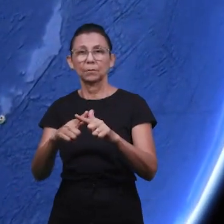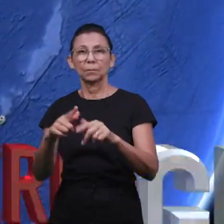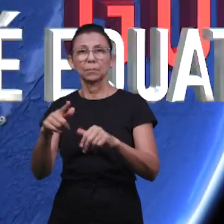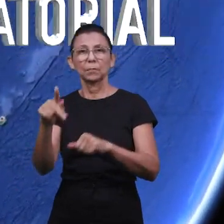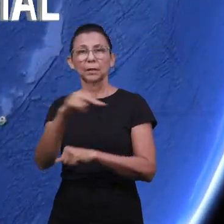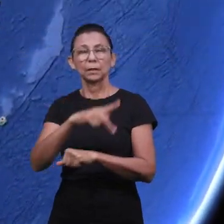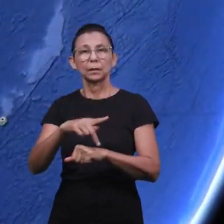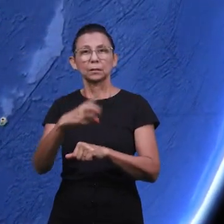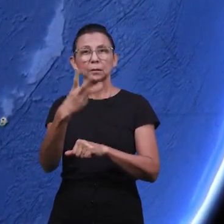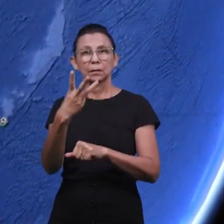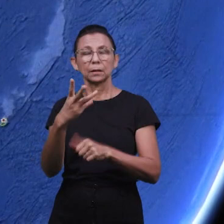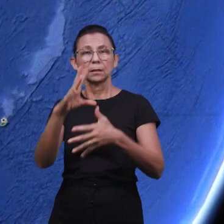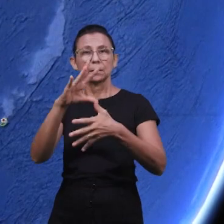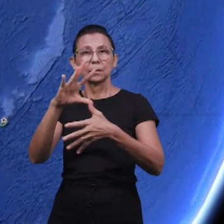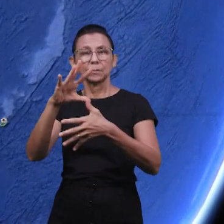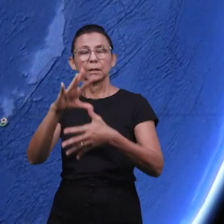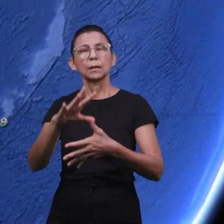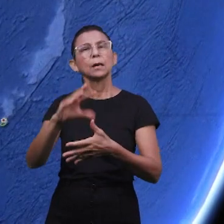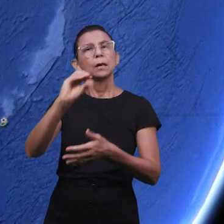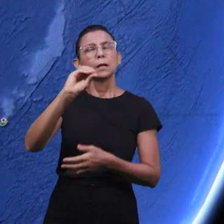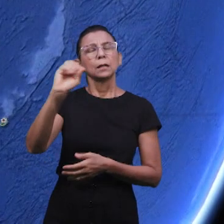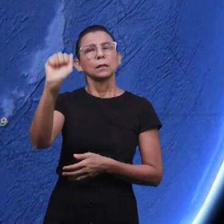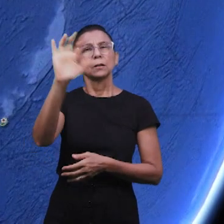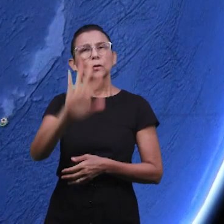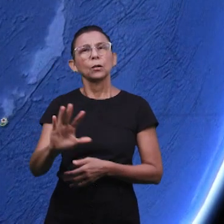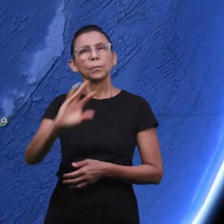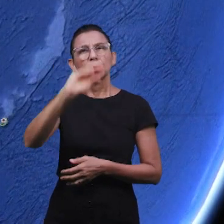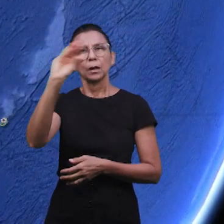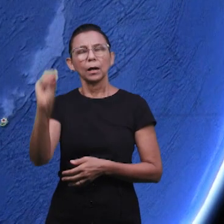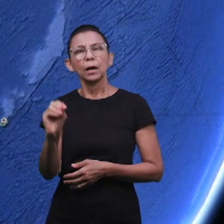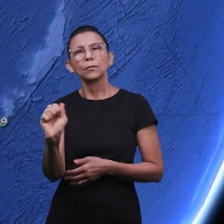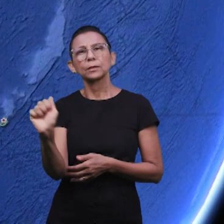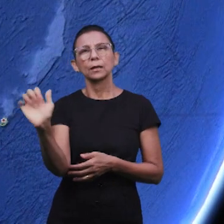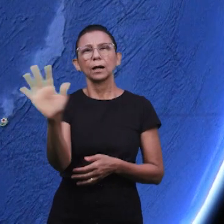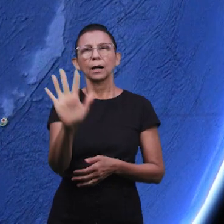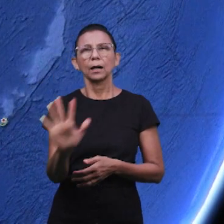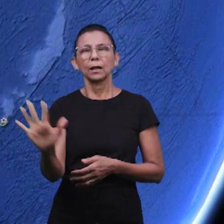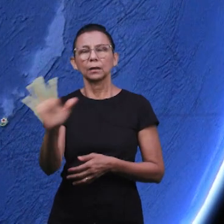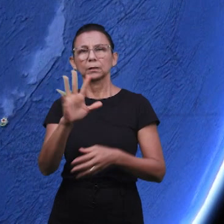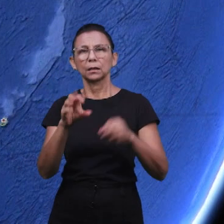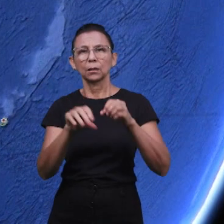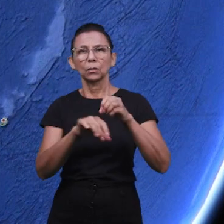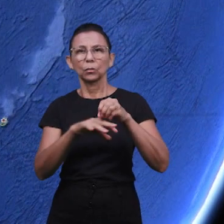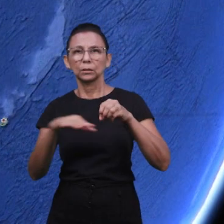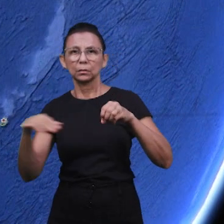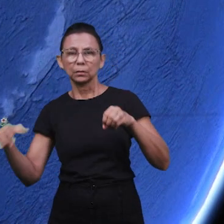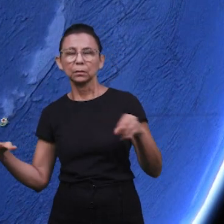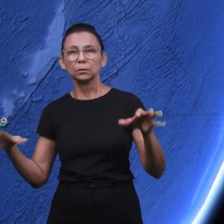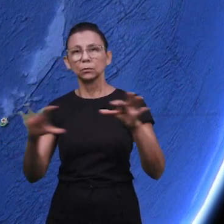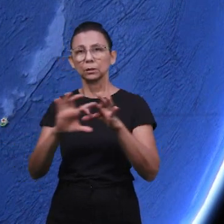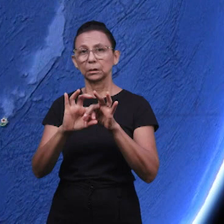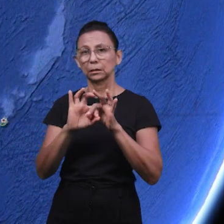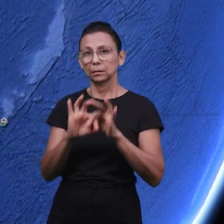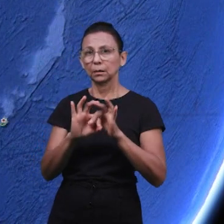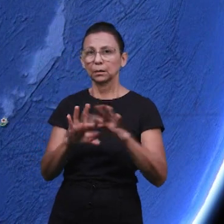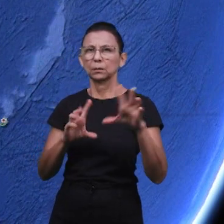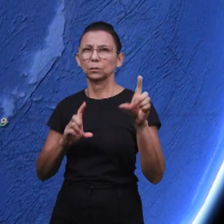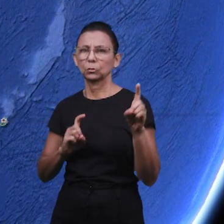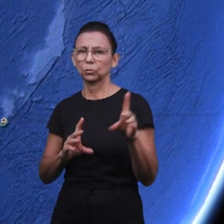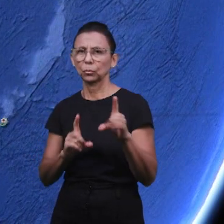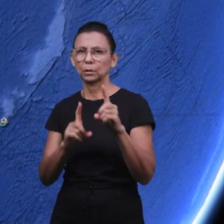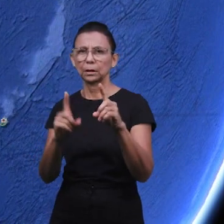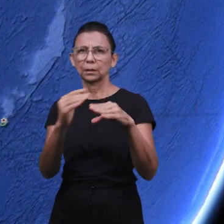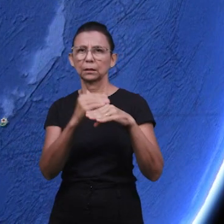3 Américas, Europa, África, Ásia e Oceania, conectadas pela mesma doutrina,